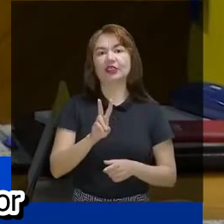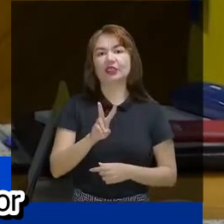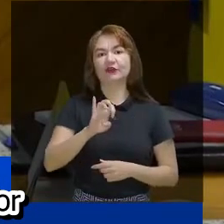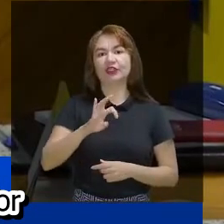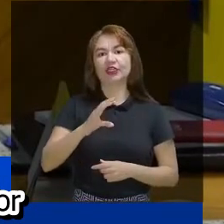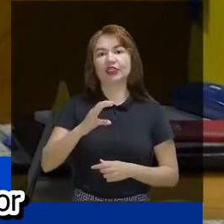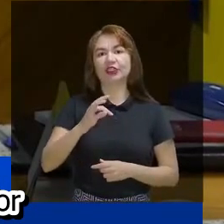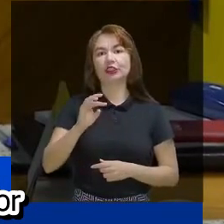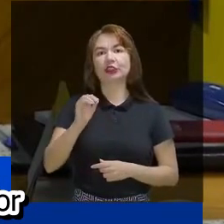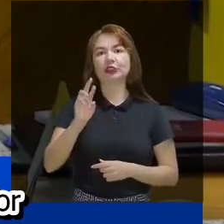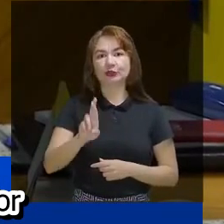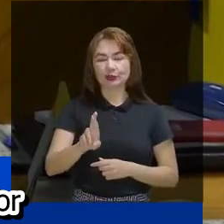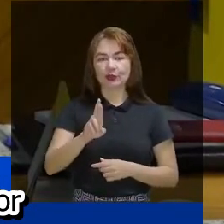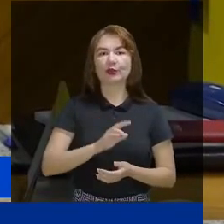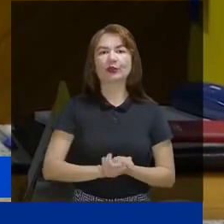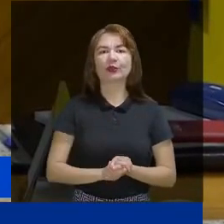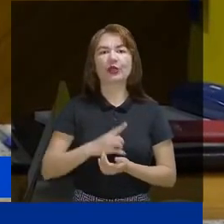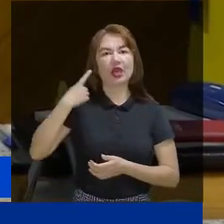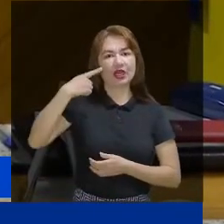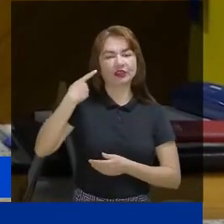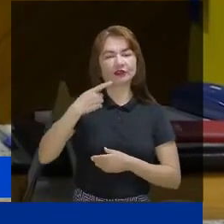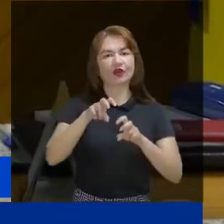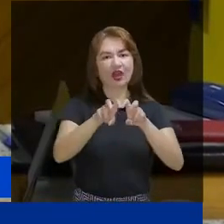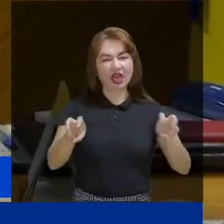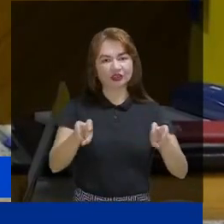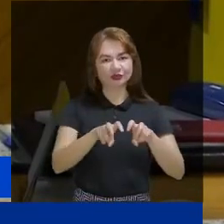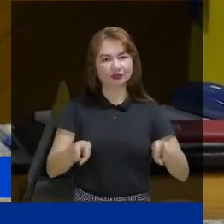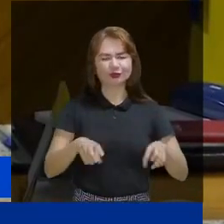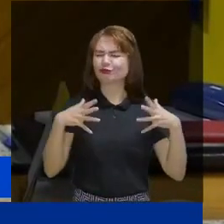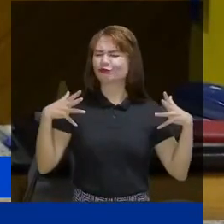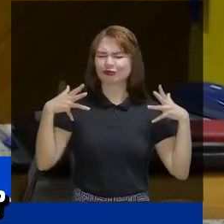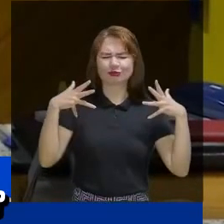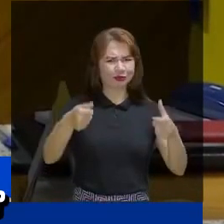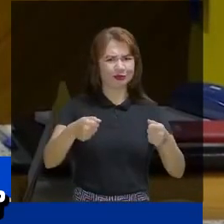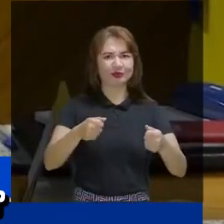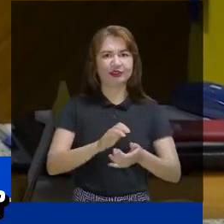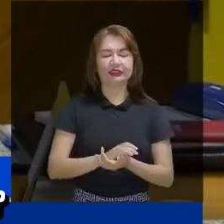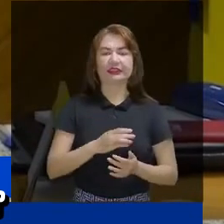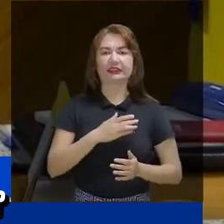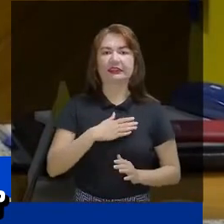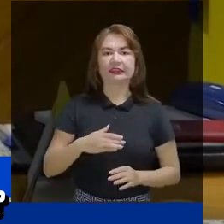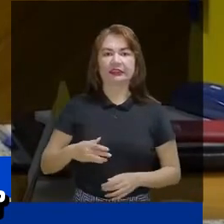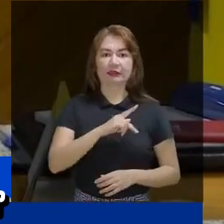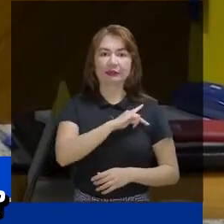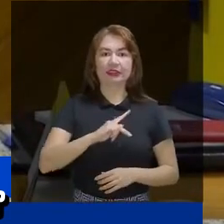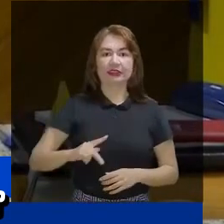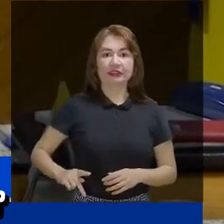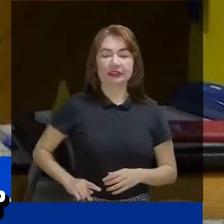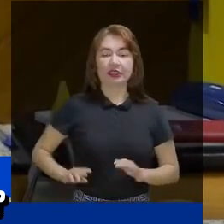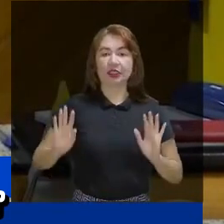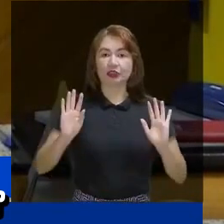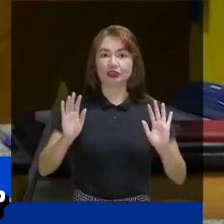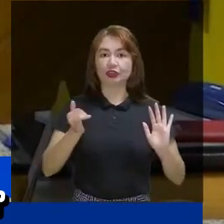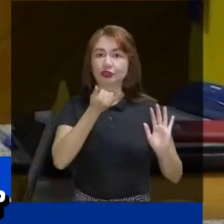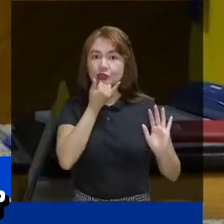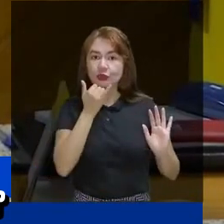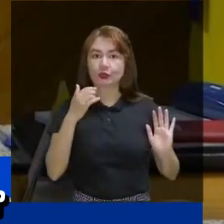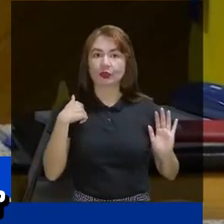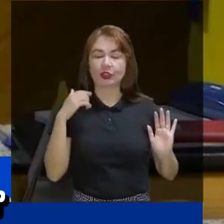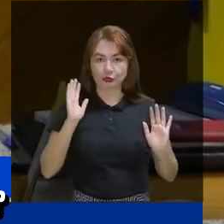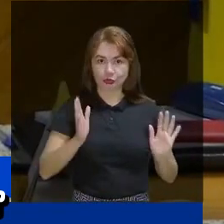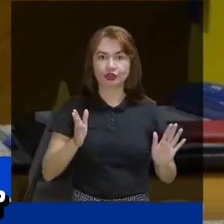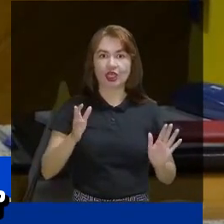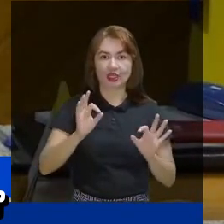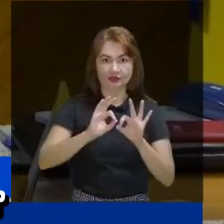nos acompanha, advogados, enfim, todos. Presidente, eu quero pedir desculpas e dizer que eu já estou na